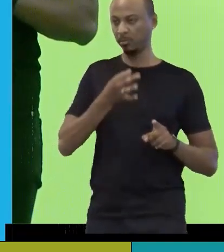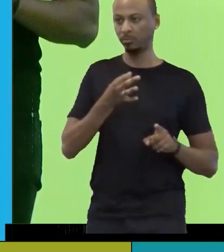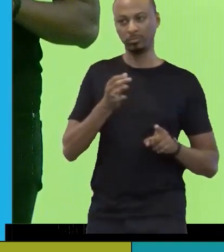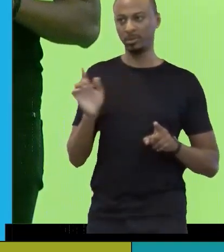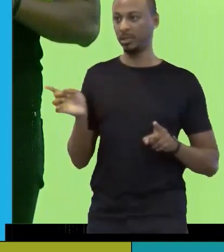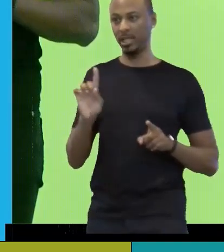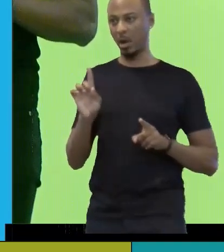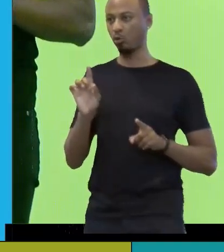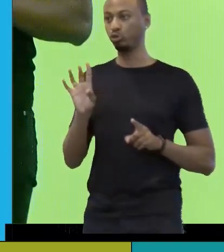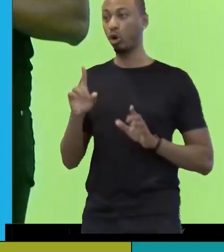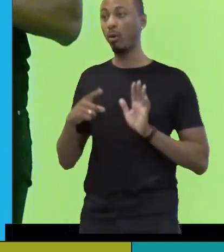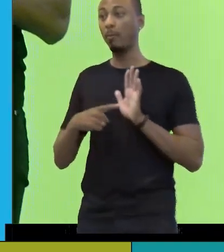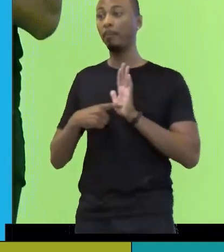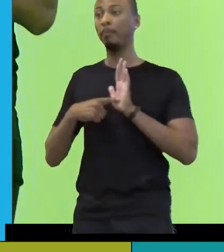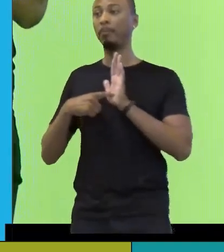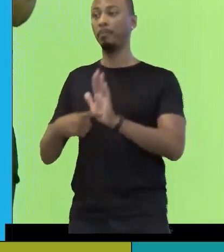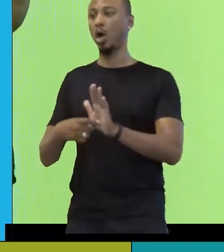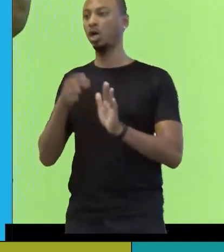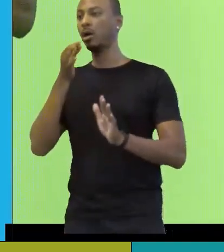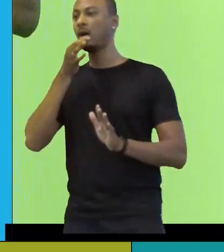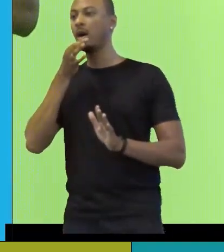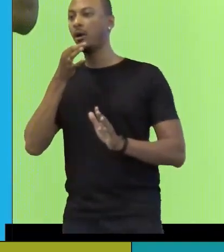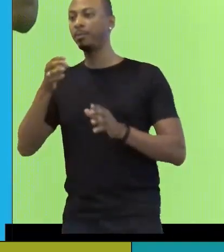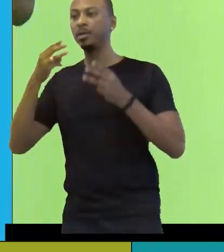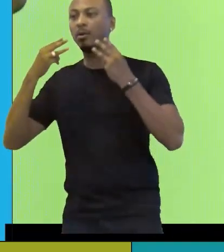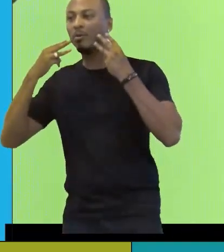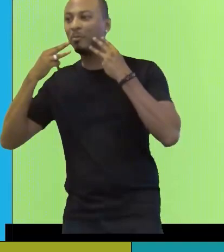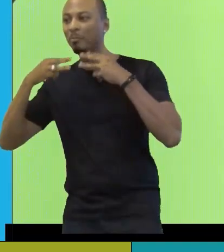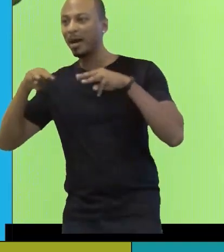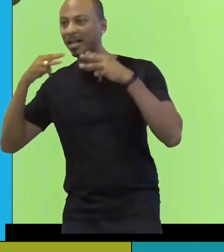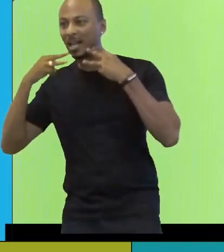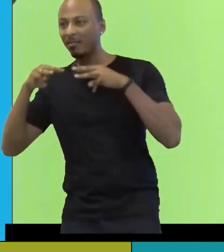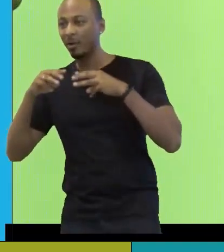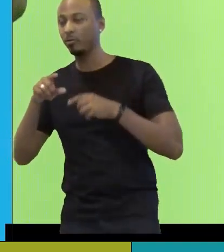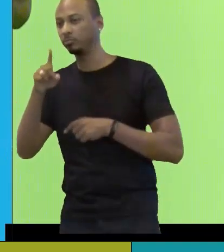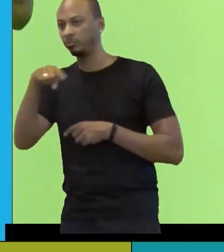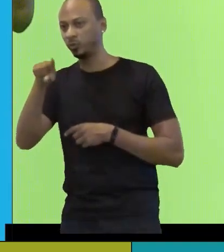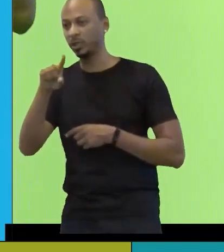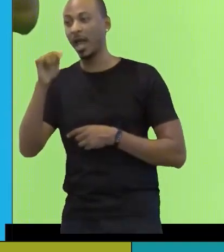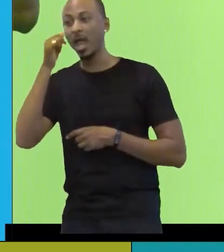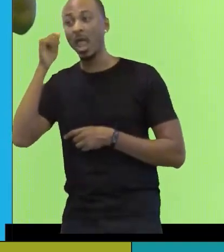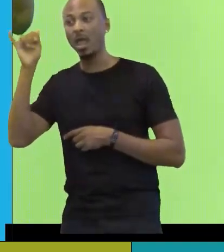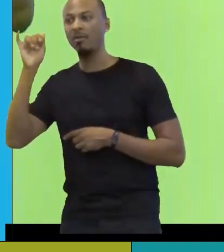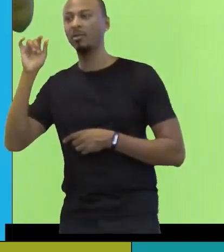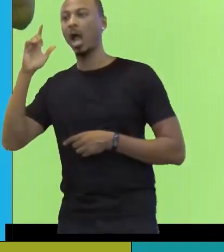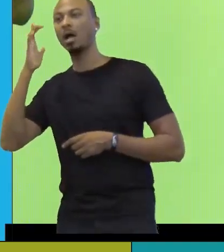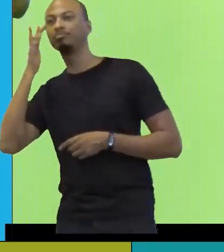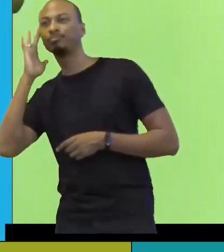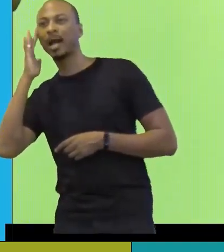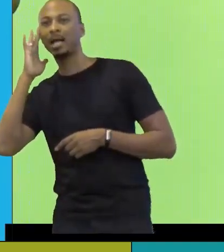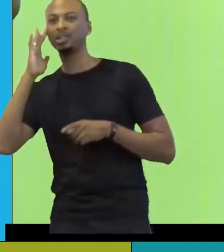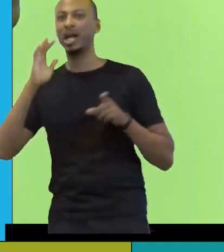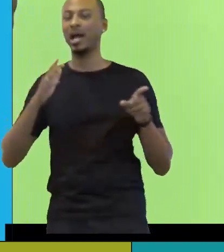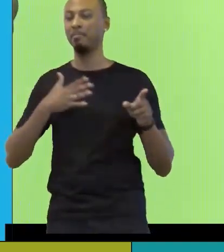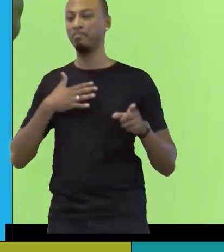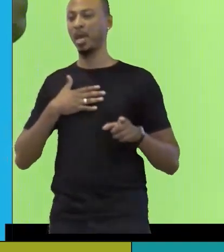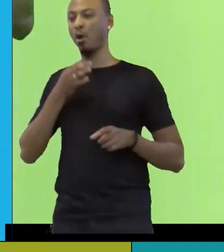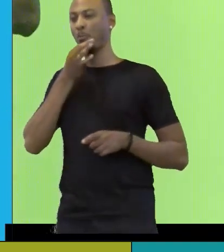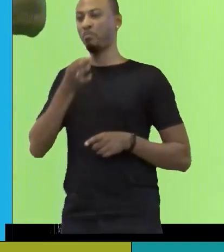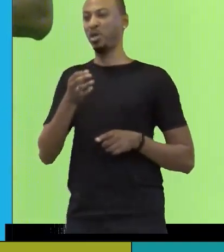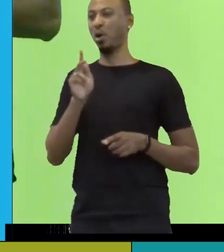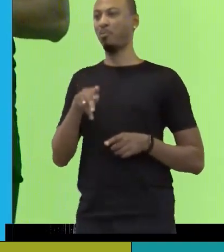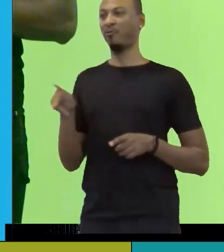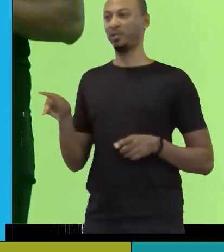de Aristóteles, tá? Para não achar que o professor está dizendo isso, mas na verdade é Maquiavel falando de Aristóteles.